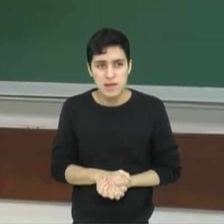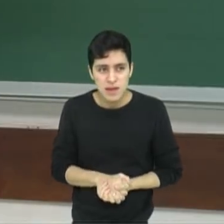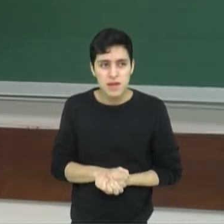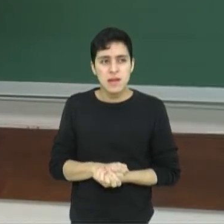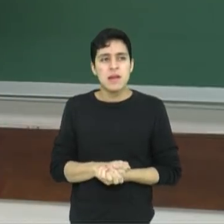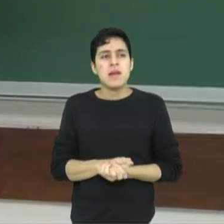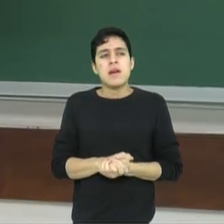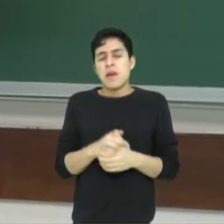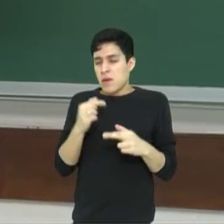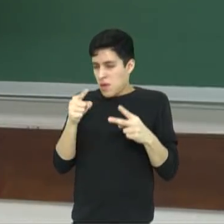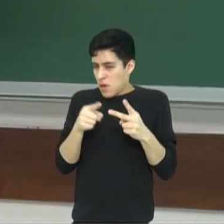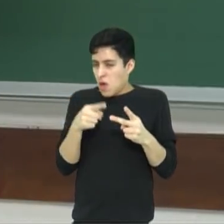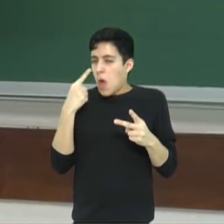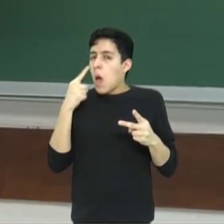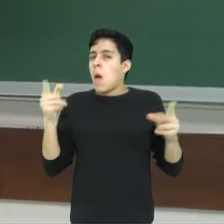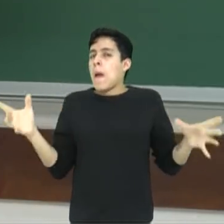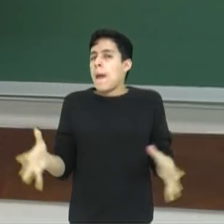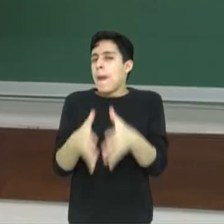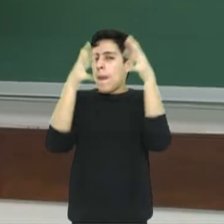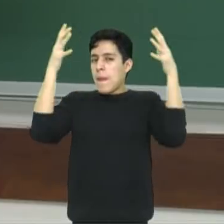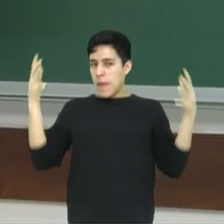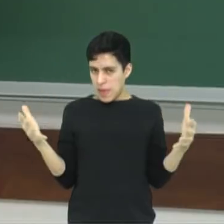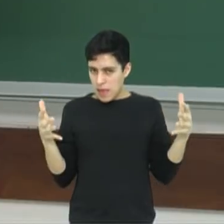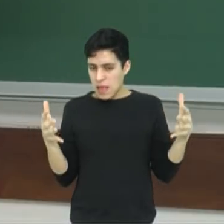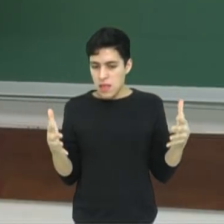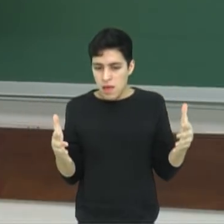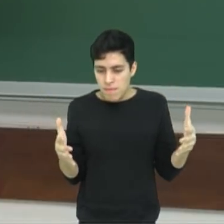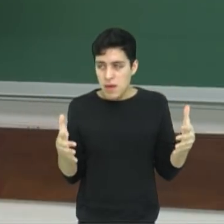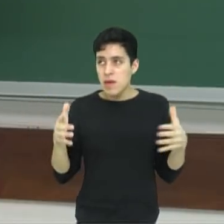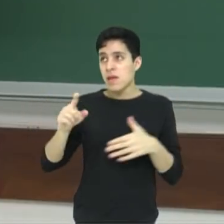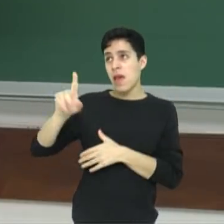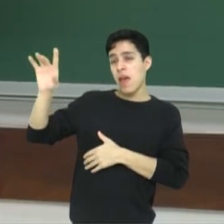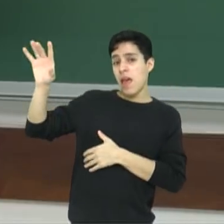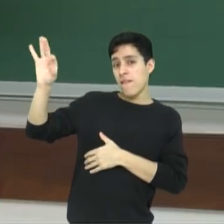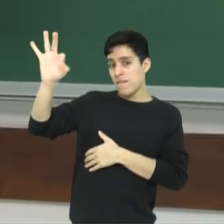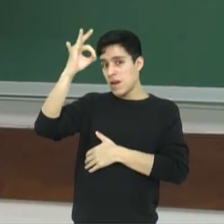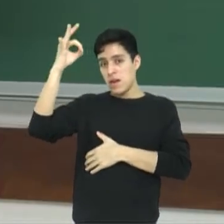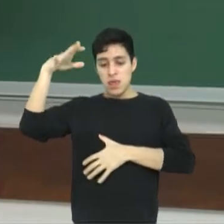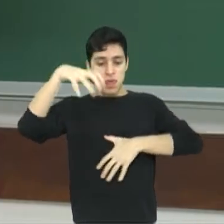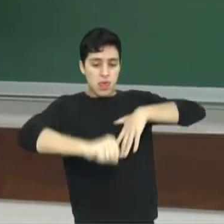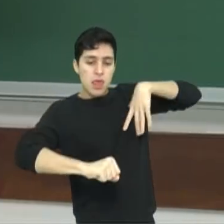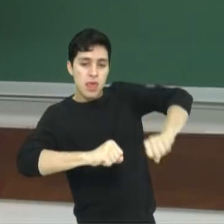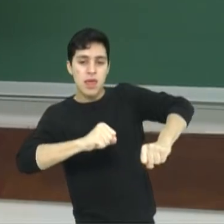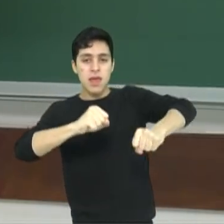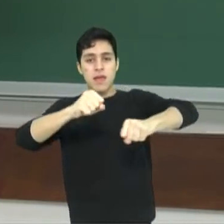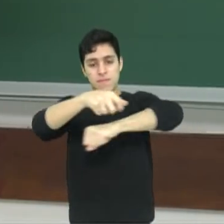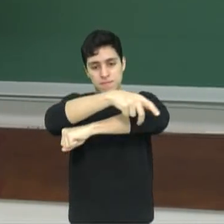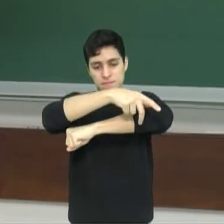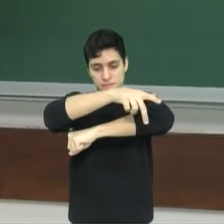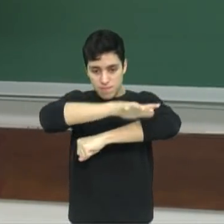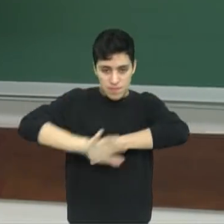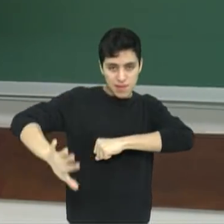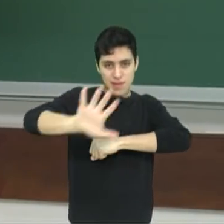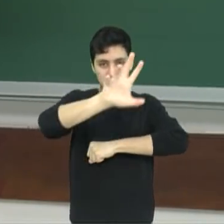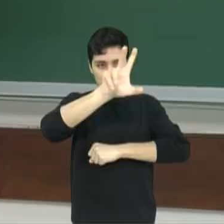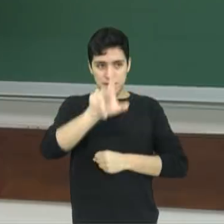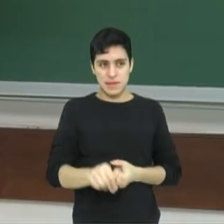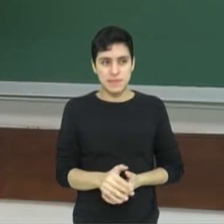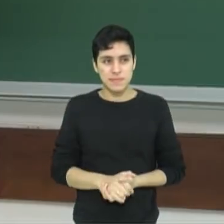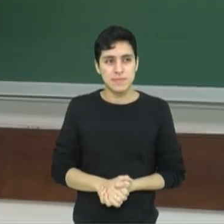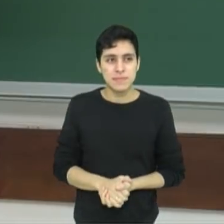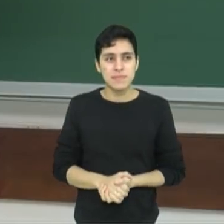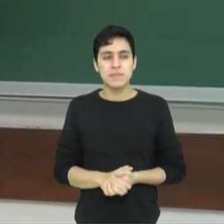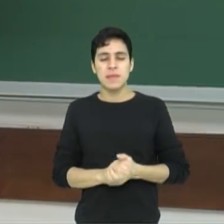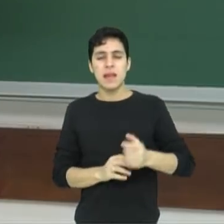segundo ponto, e olha o tamanho da colônia francesa na África. Olha o tamanho. Aqui em cima, esse azulzinho é